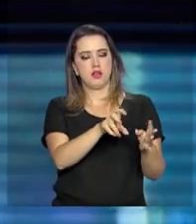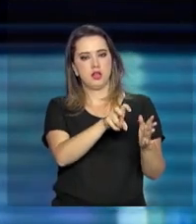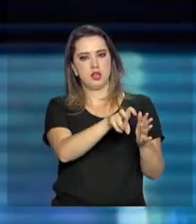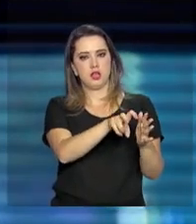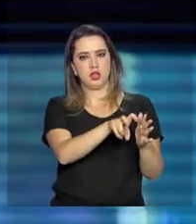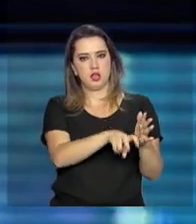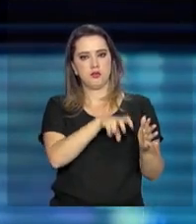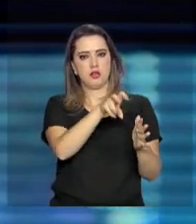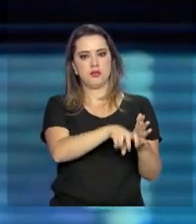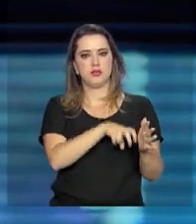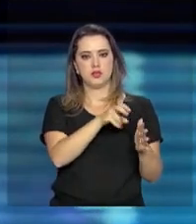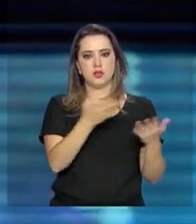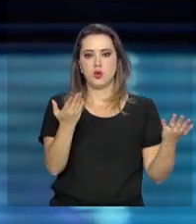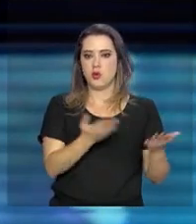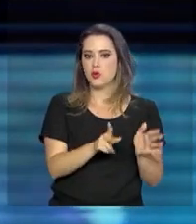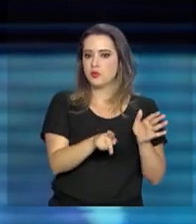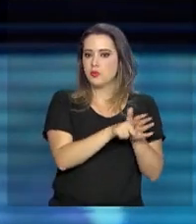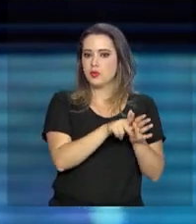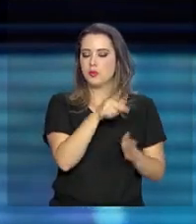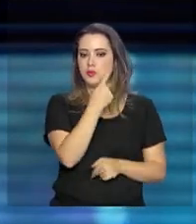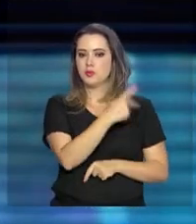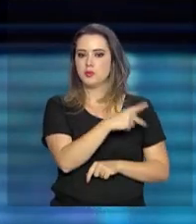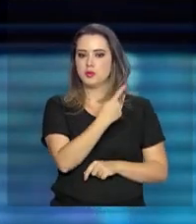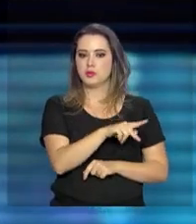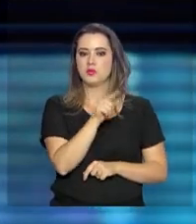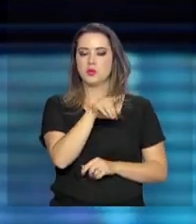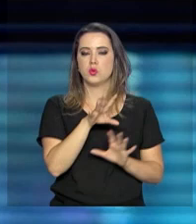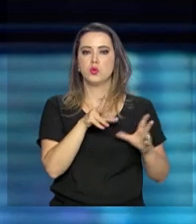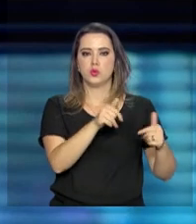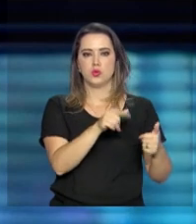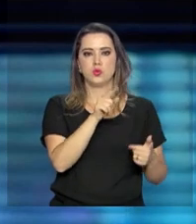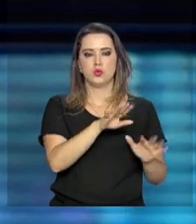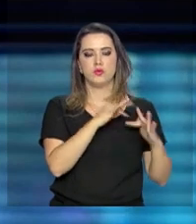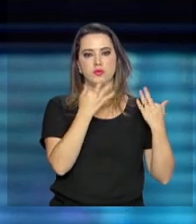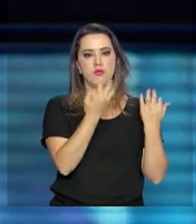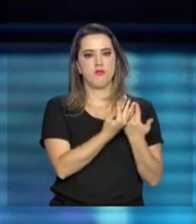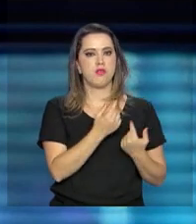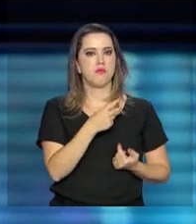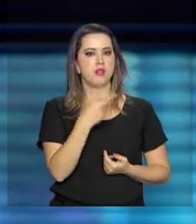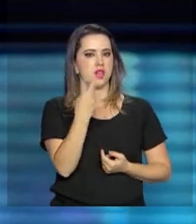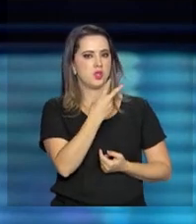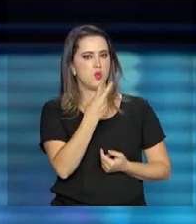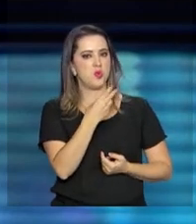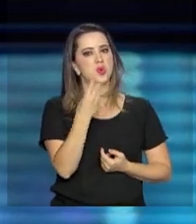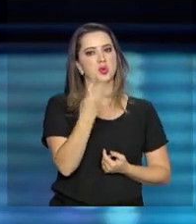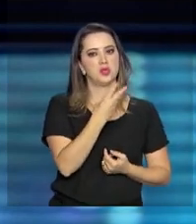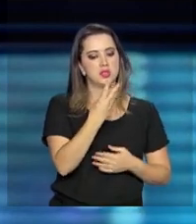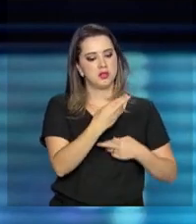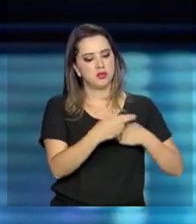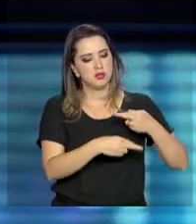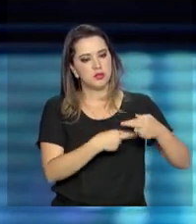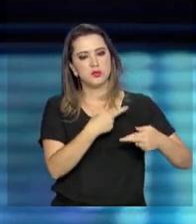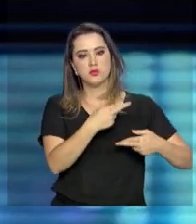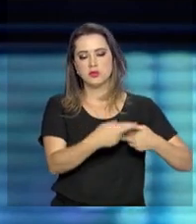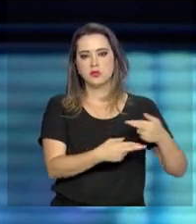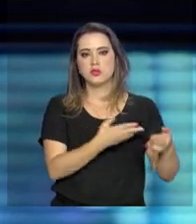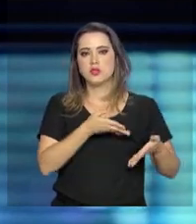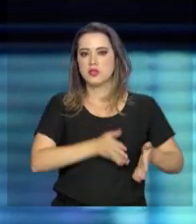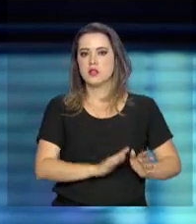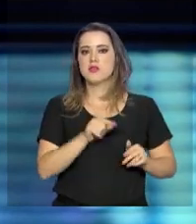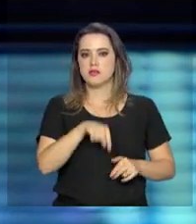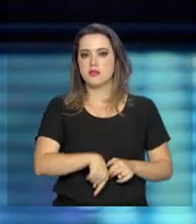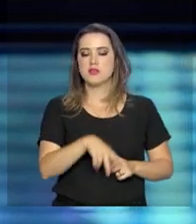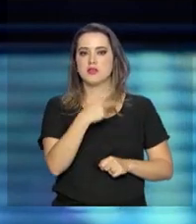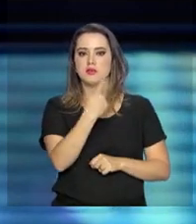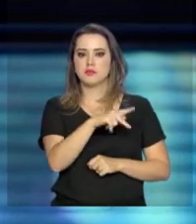para aguardo que brasiguaios propriamente dito tudo certo a sua mini-turnê segunda ou terceira geração de crianças que nasceram aqui